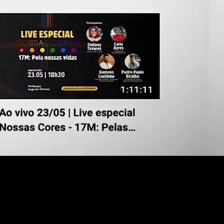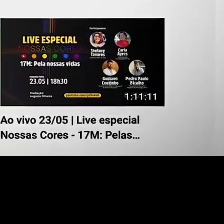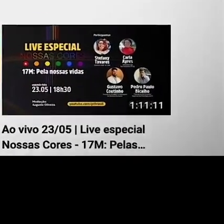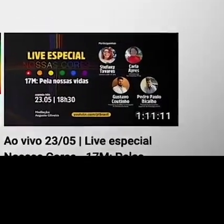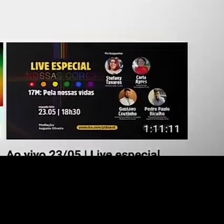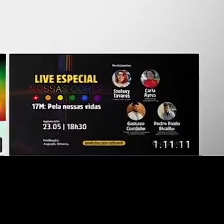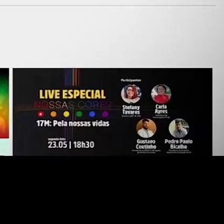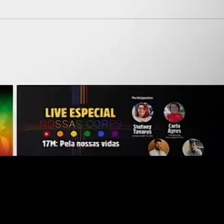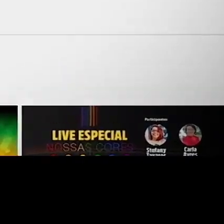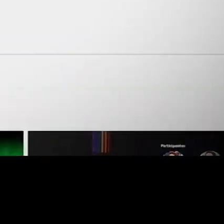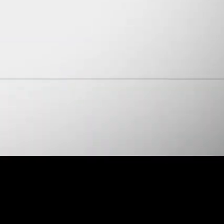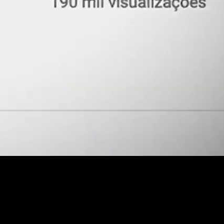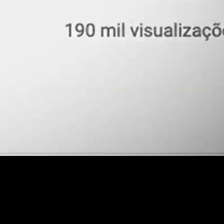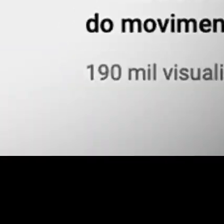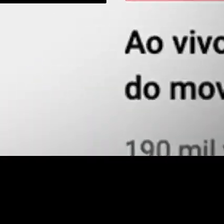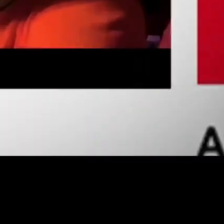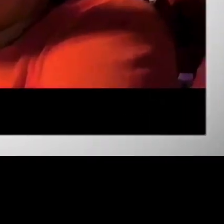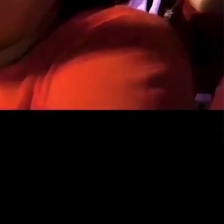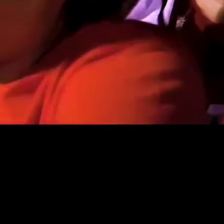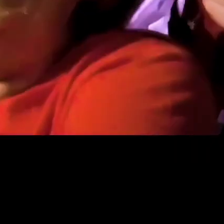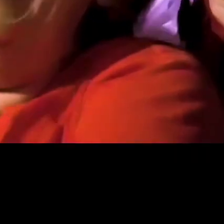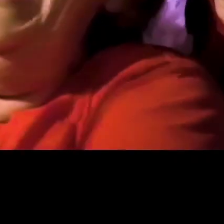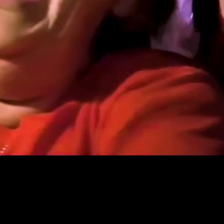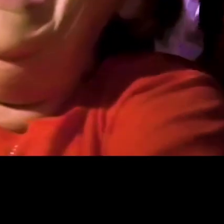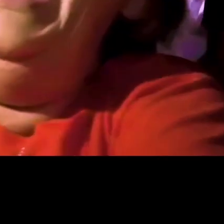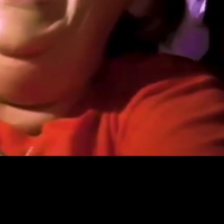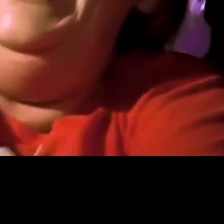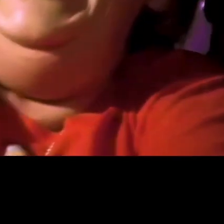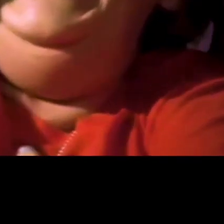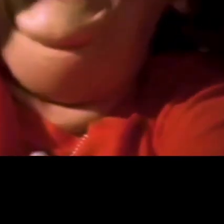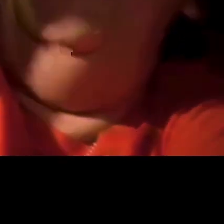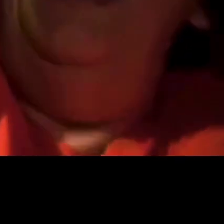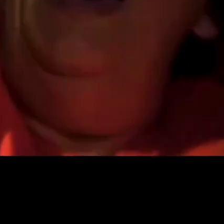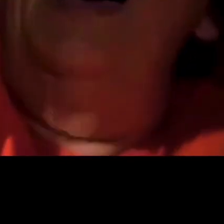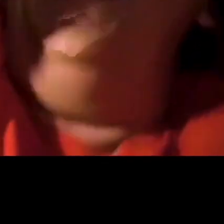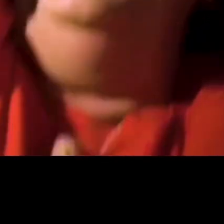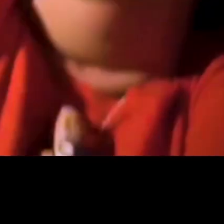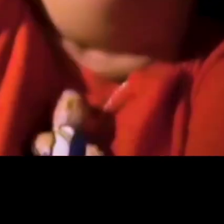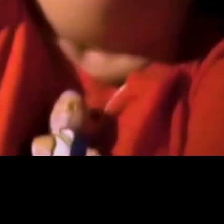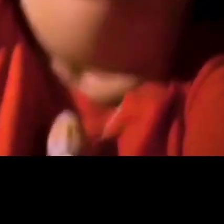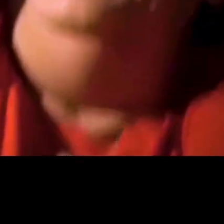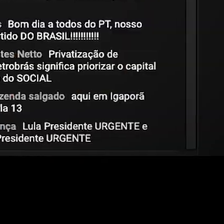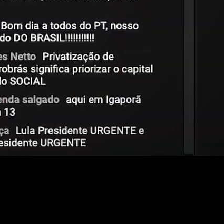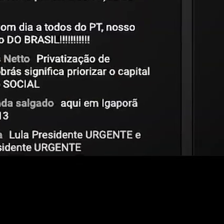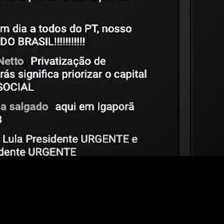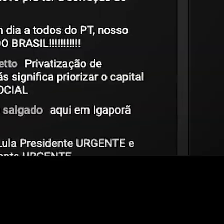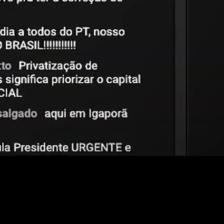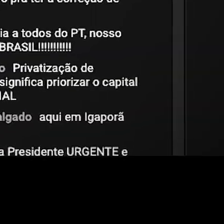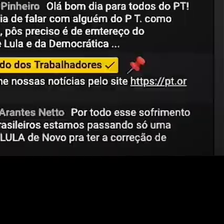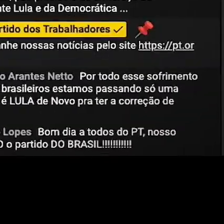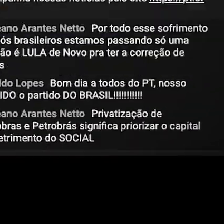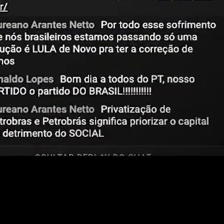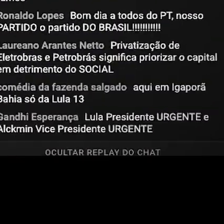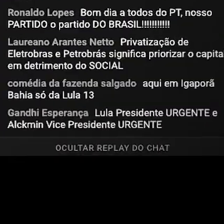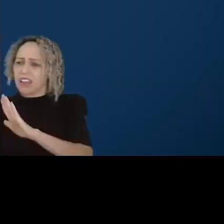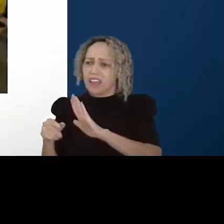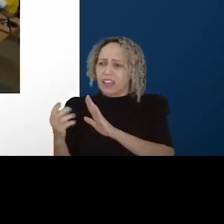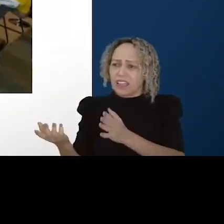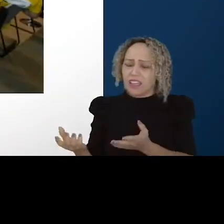Assim, pautamos e somos pautados pela voz das ruas e das redes.